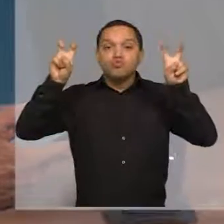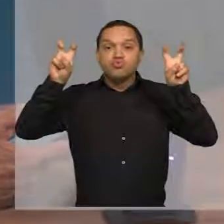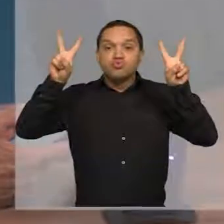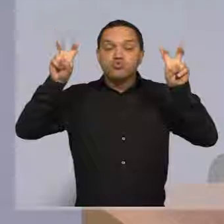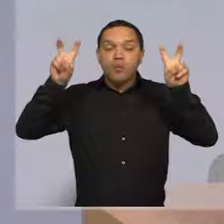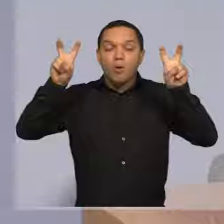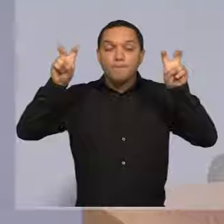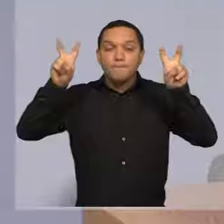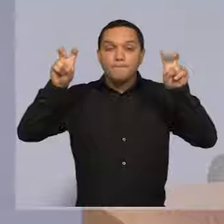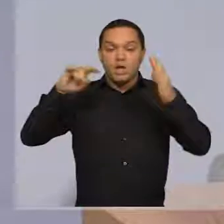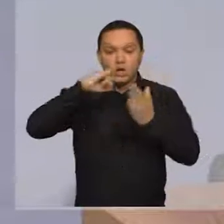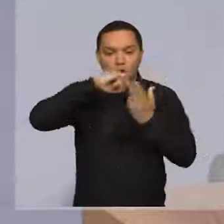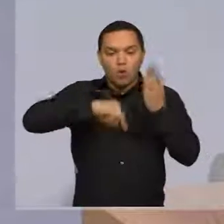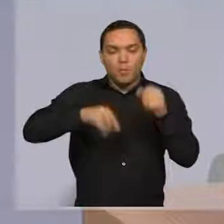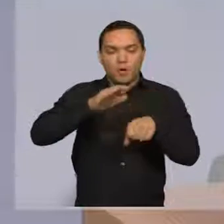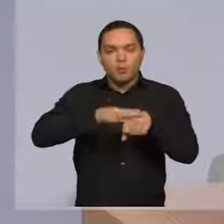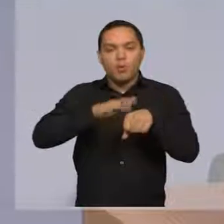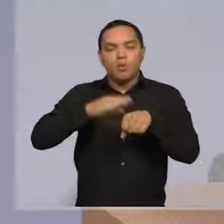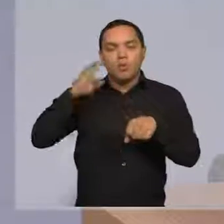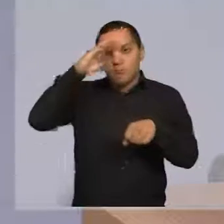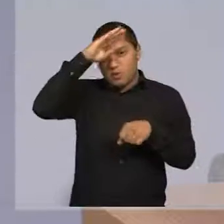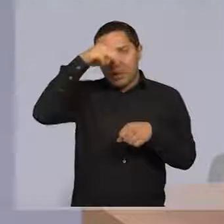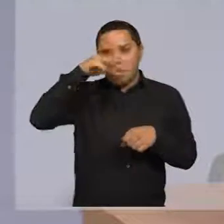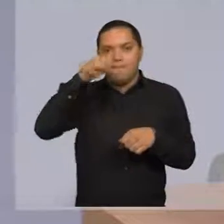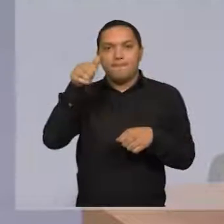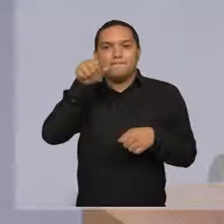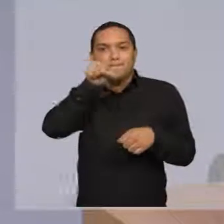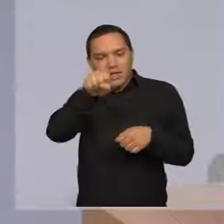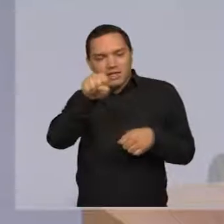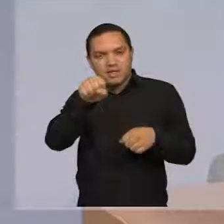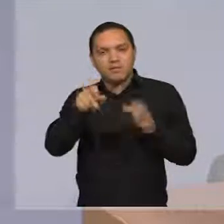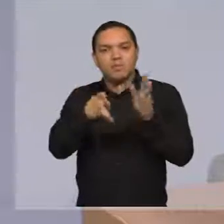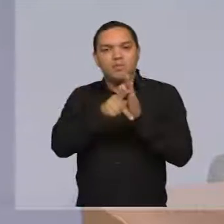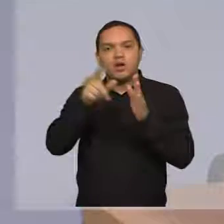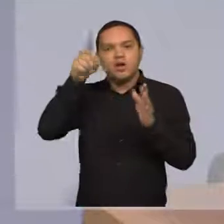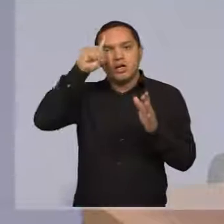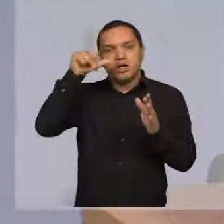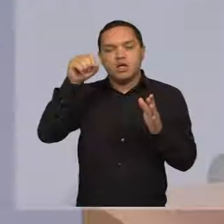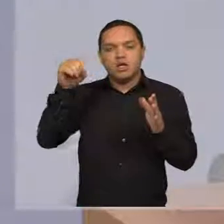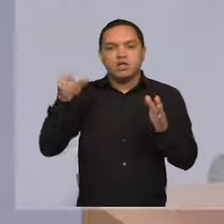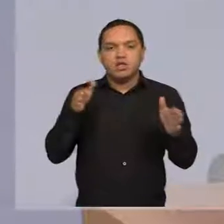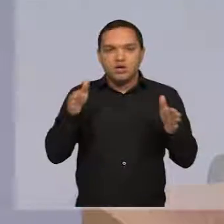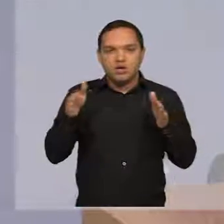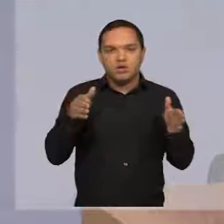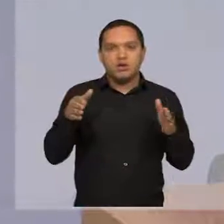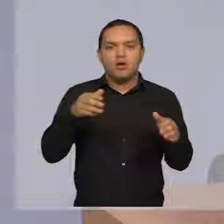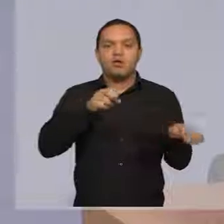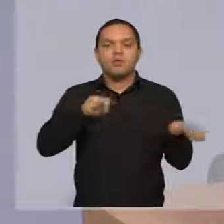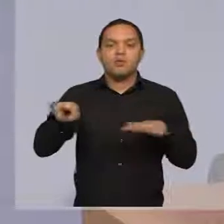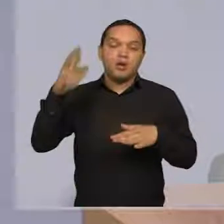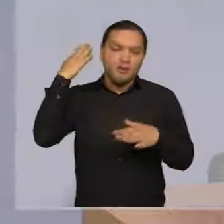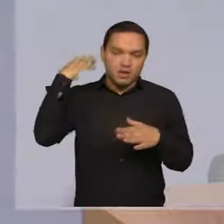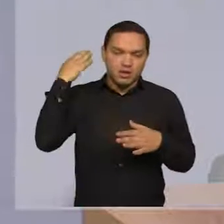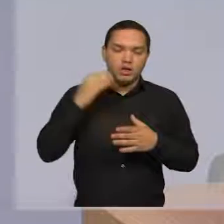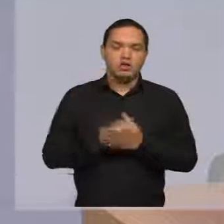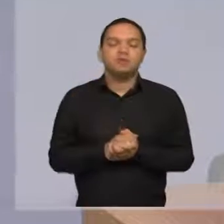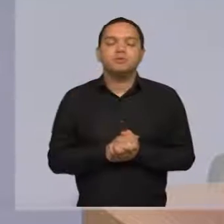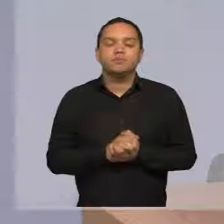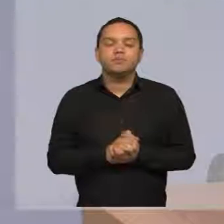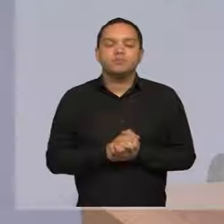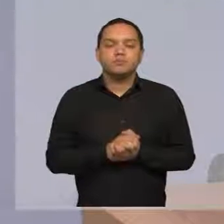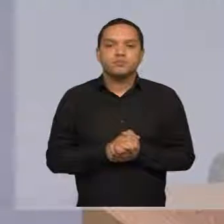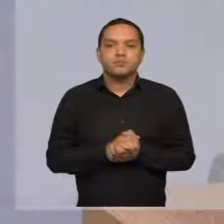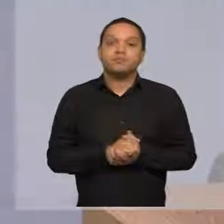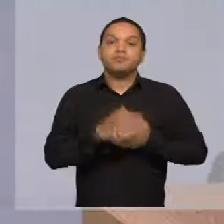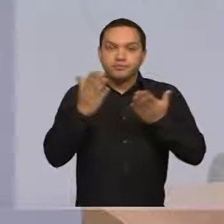as chamadas metas nacionais para uma agenda de 100 dias do governo Bolsonaro, lançado na semana que passou.